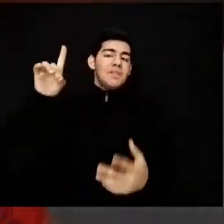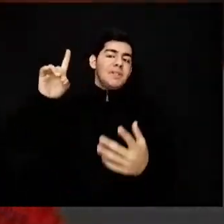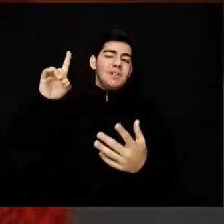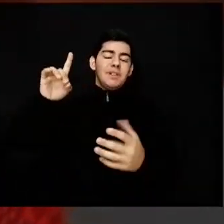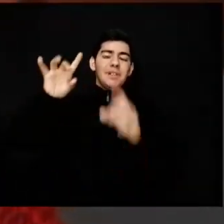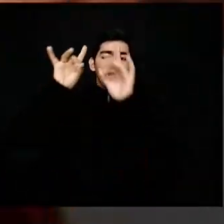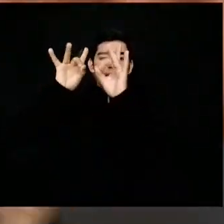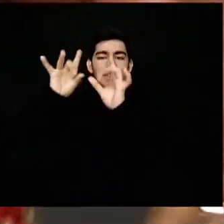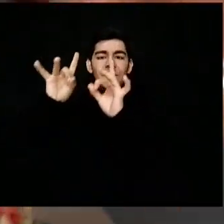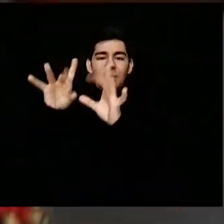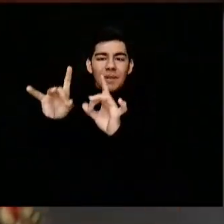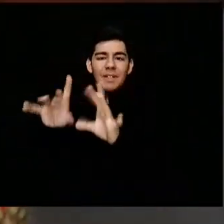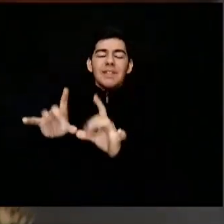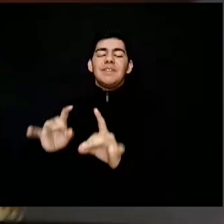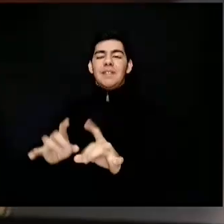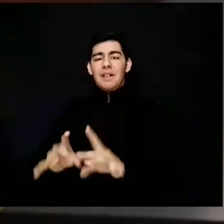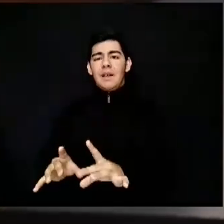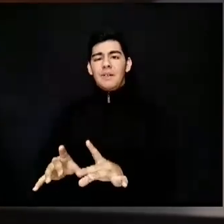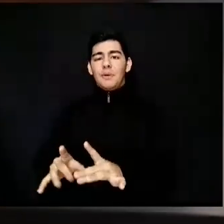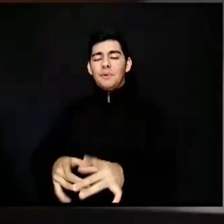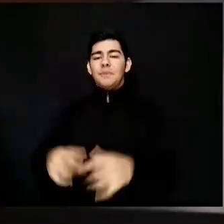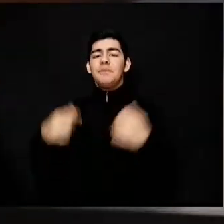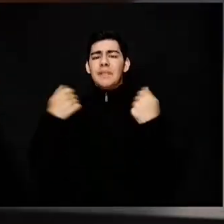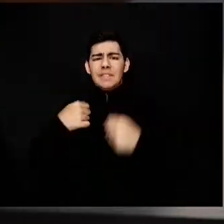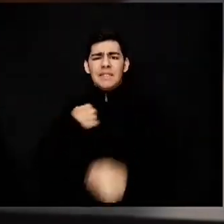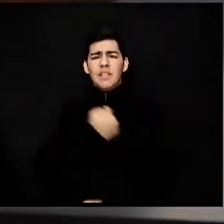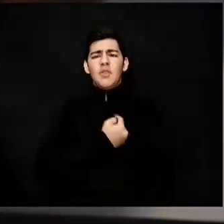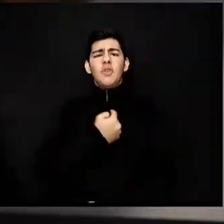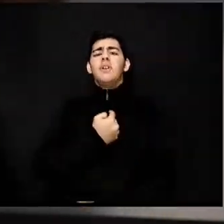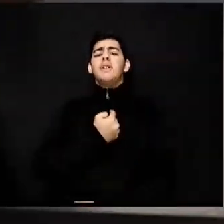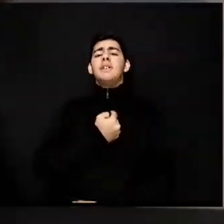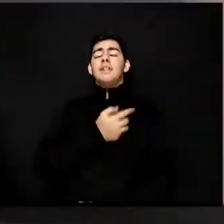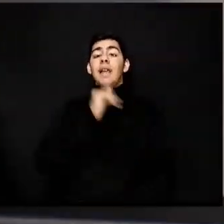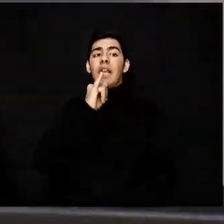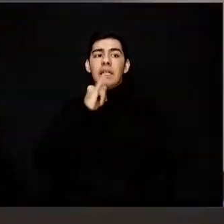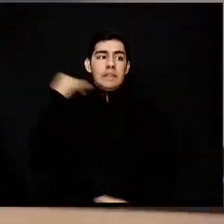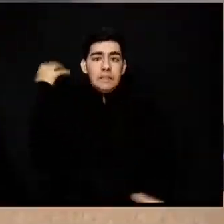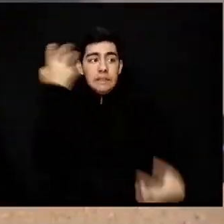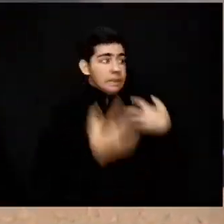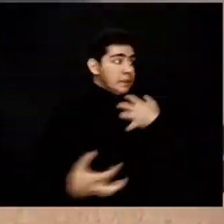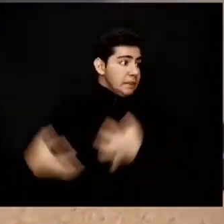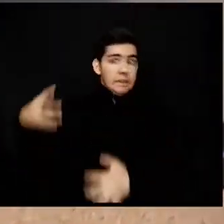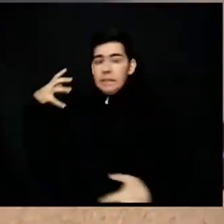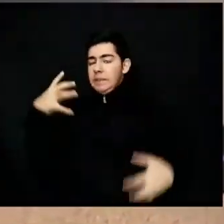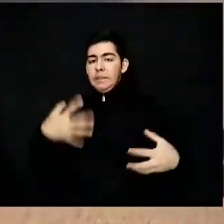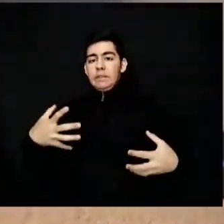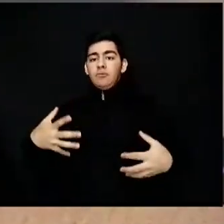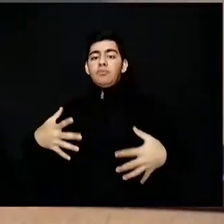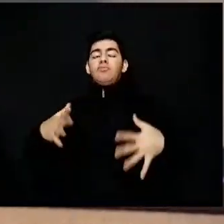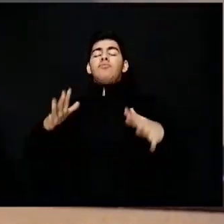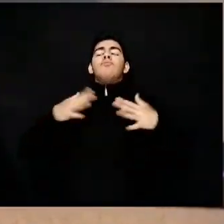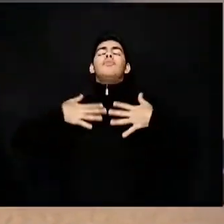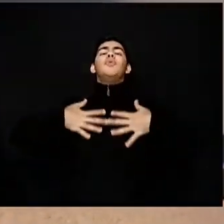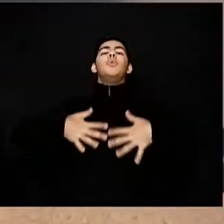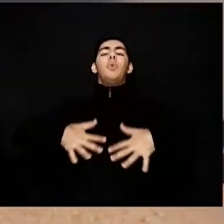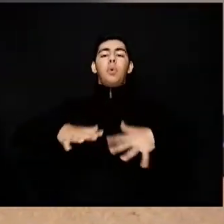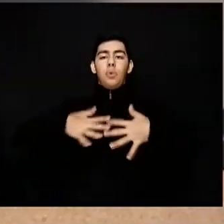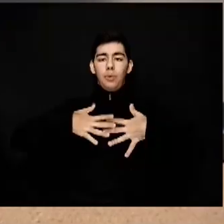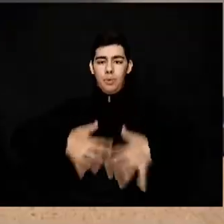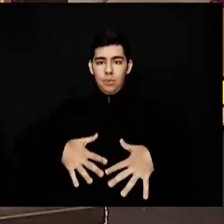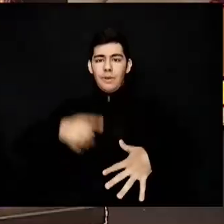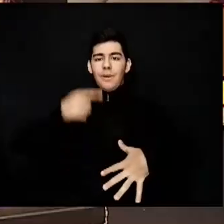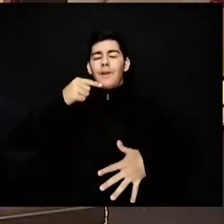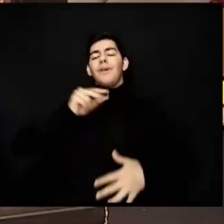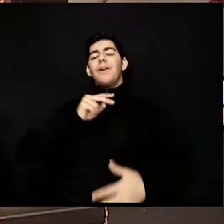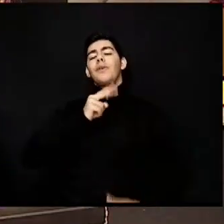a energia. Quando você tá acelerada. Aí assim. eu vou, abro a bancada. Bom, deixa eu ver o que temos aqui